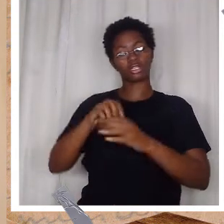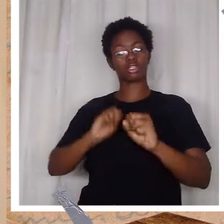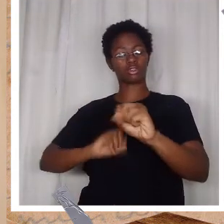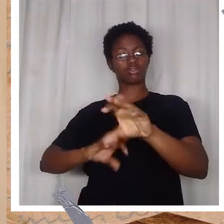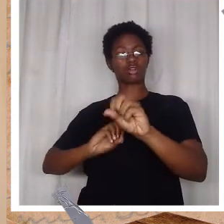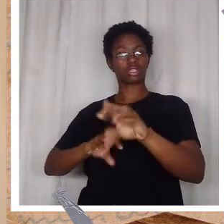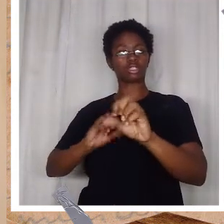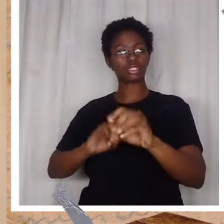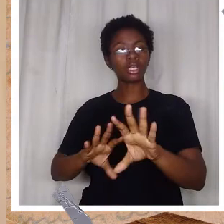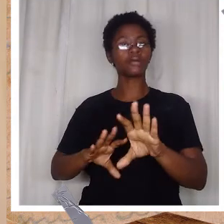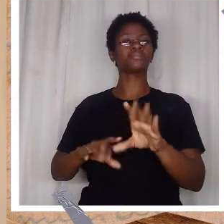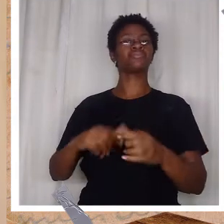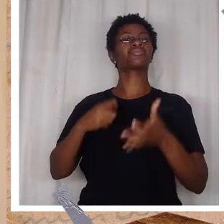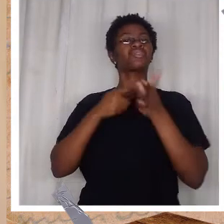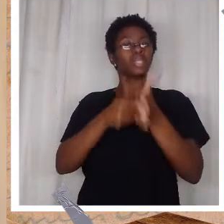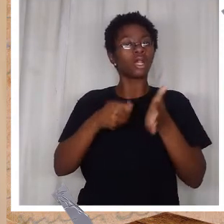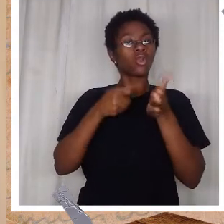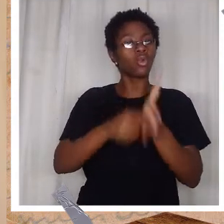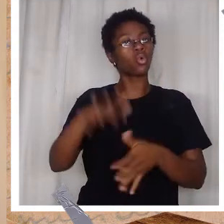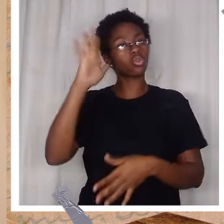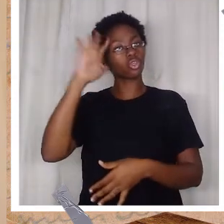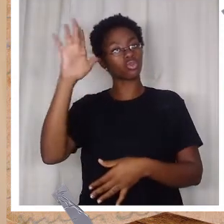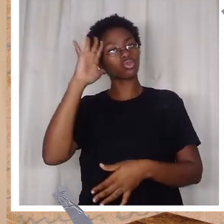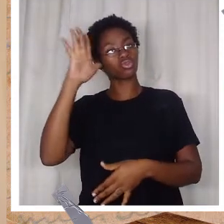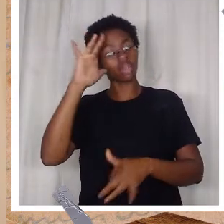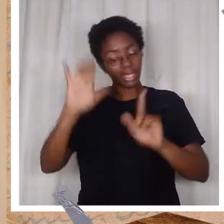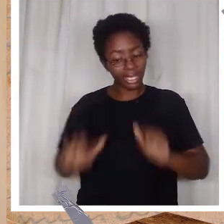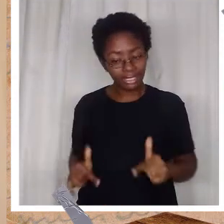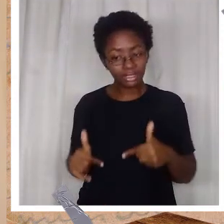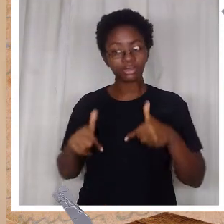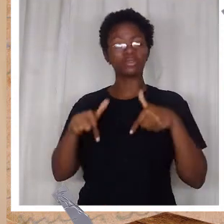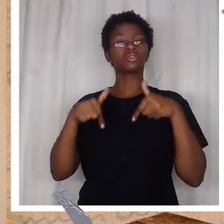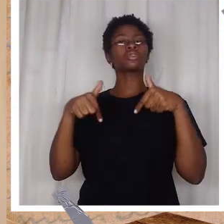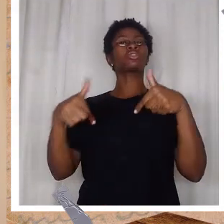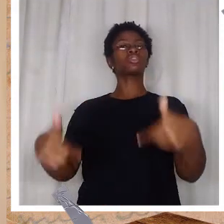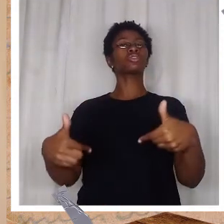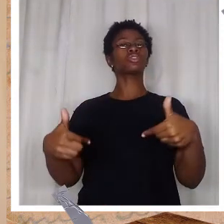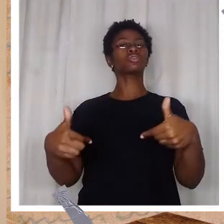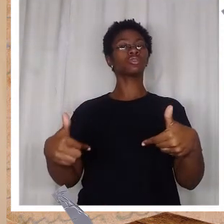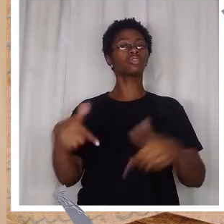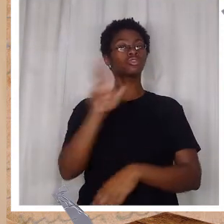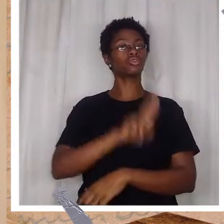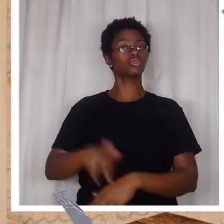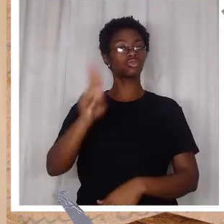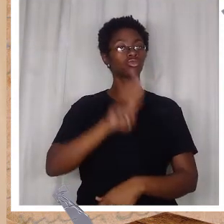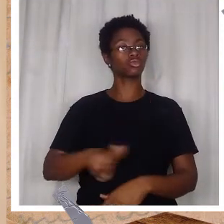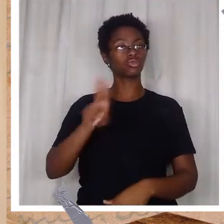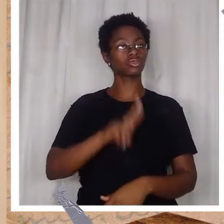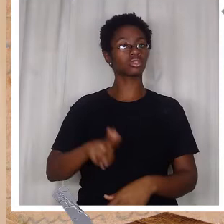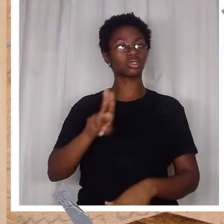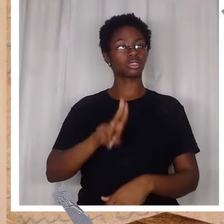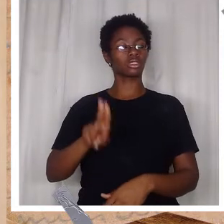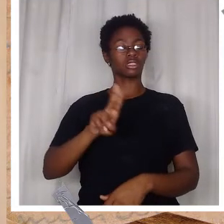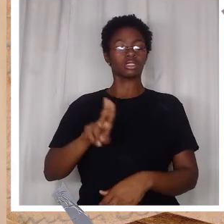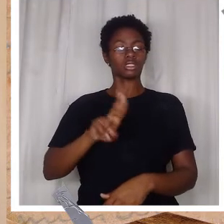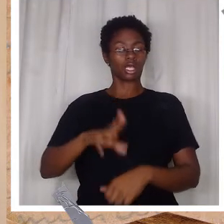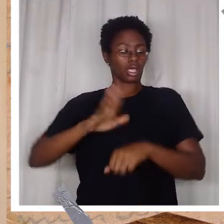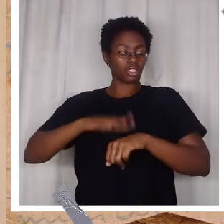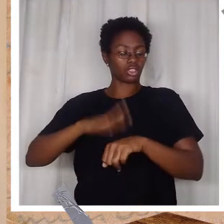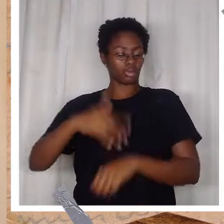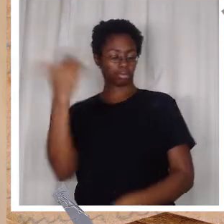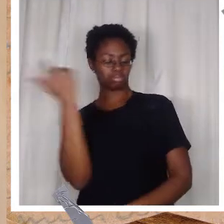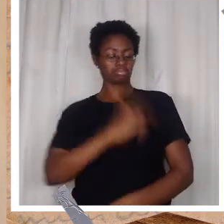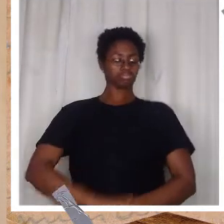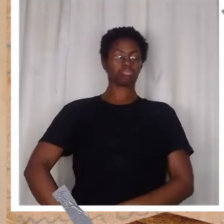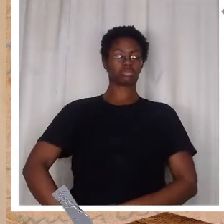pretensão, na luta, no sonho, na atitude de usar o seu temperamento, mesmo porque Carolina